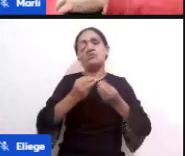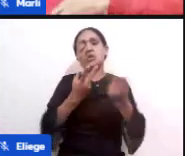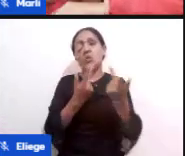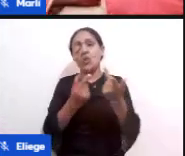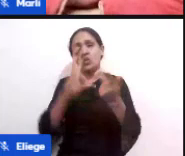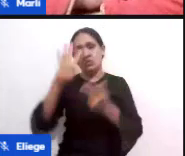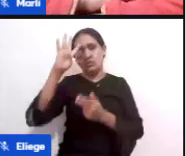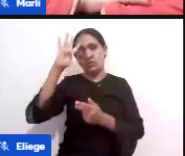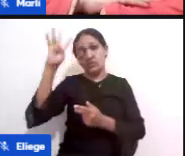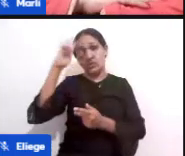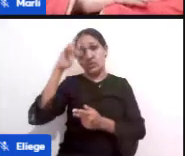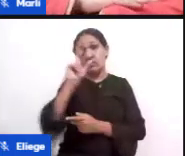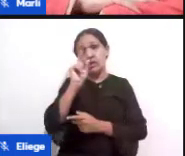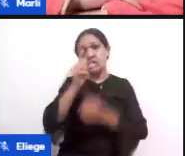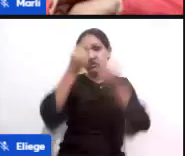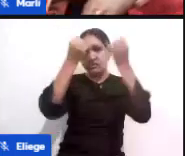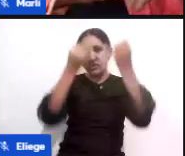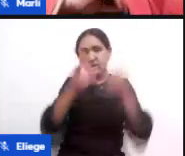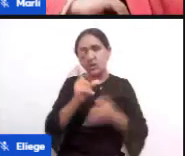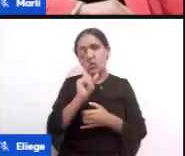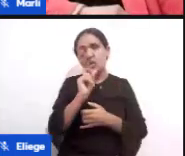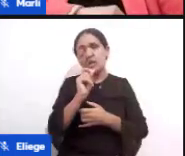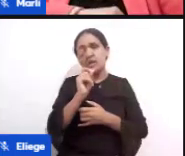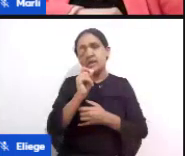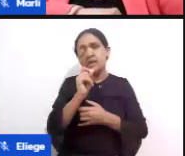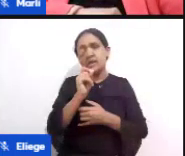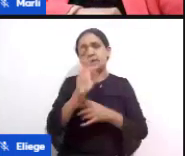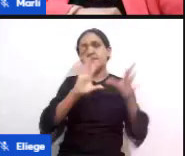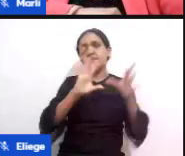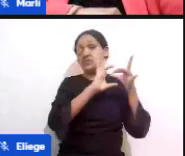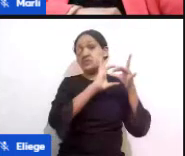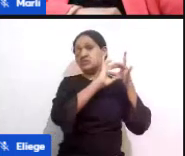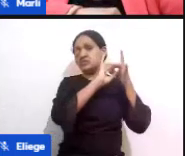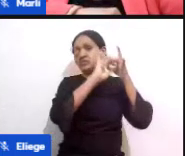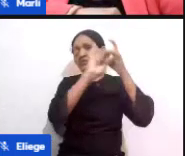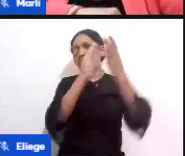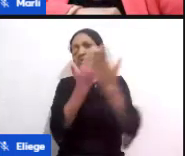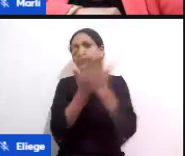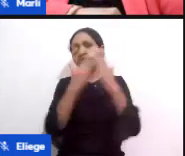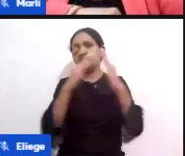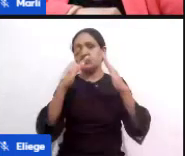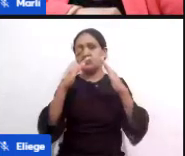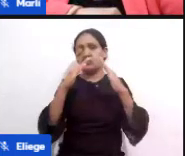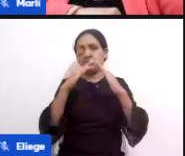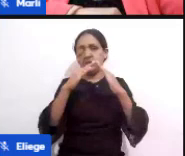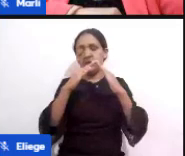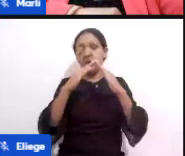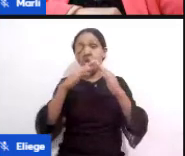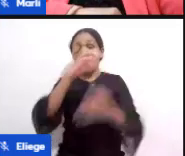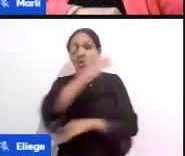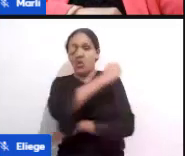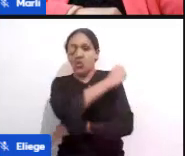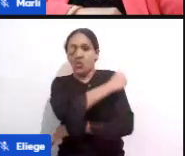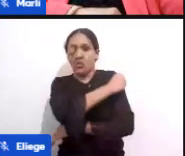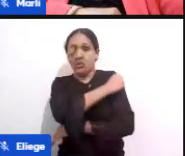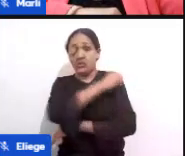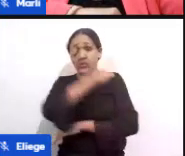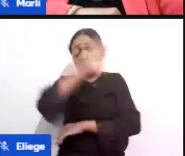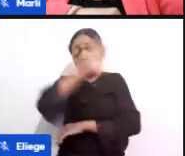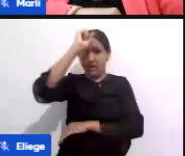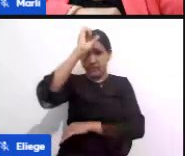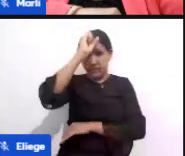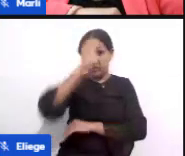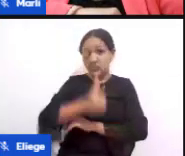quer dizer? Que num contexto escolar, por exemplo, o aluno aprende primeiro para depois se